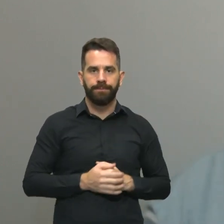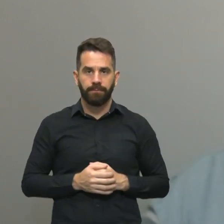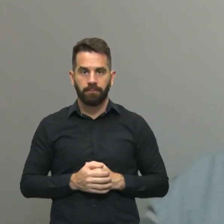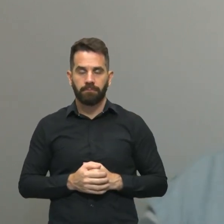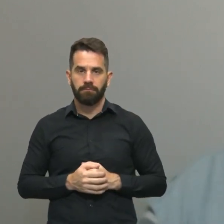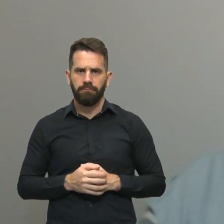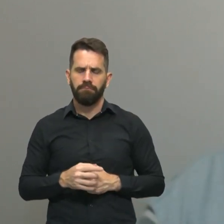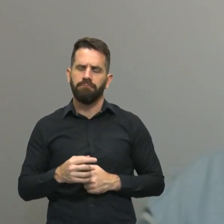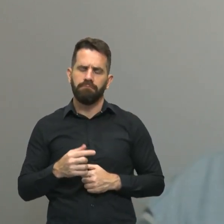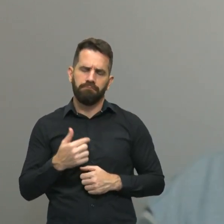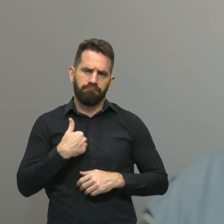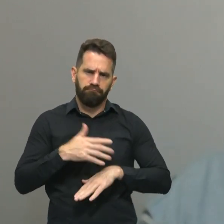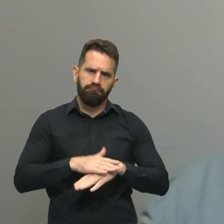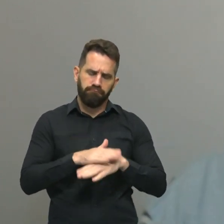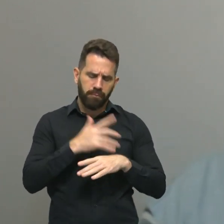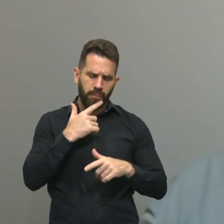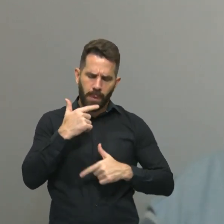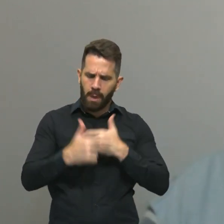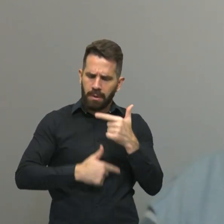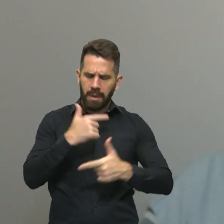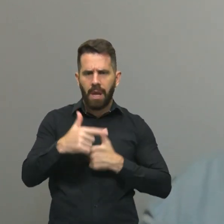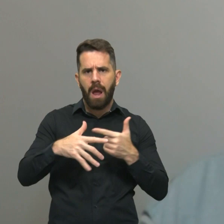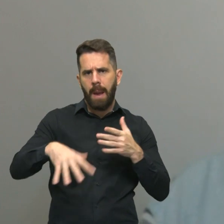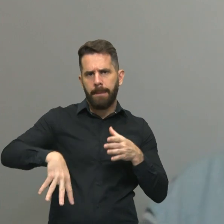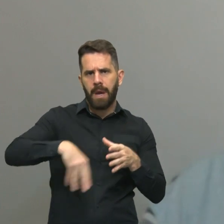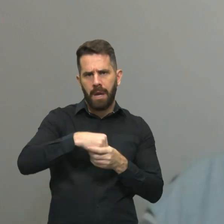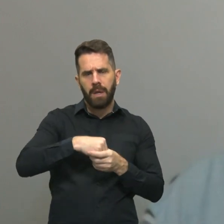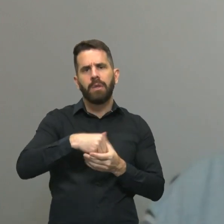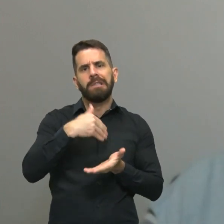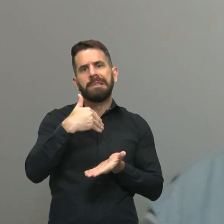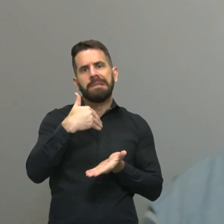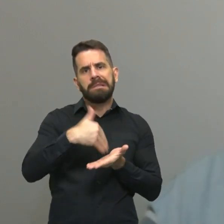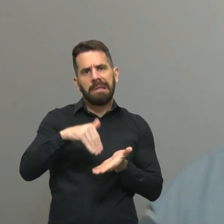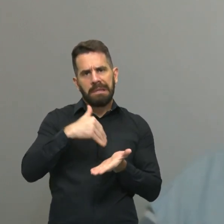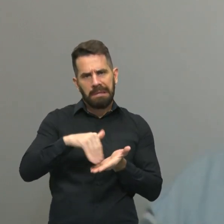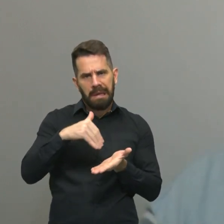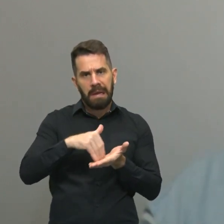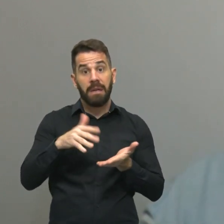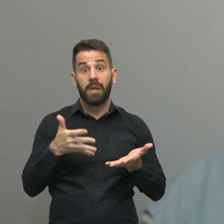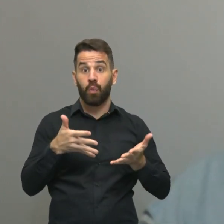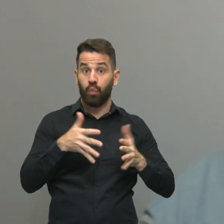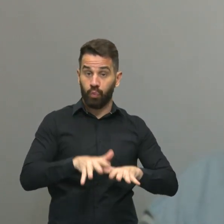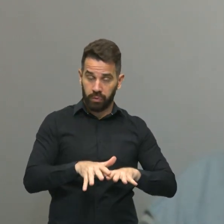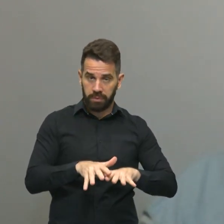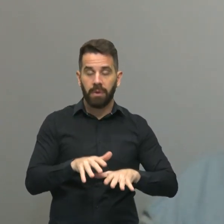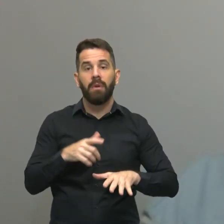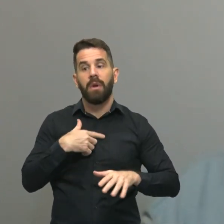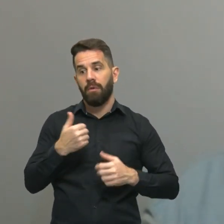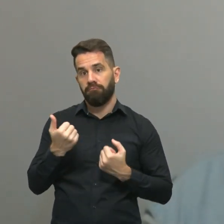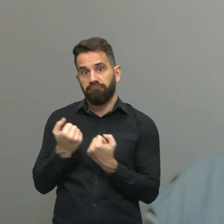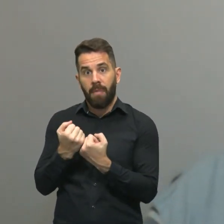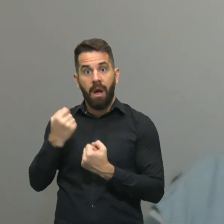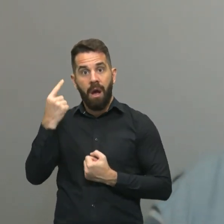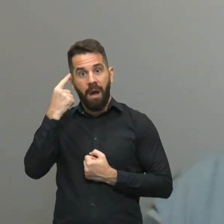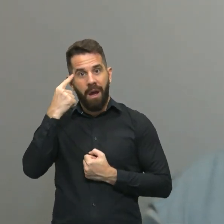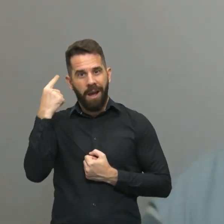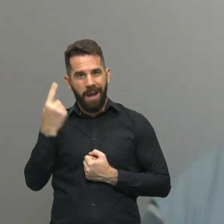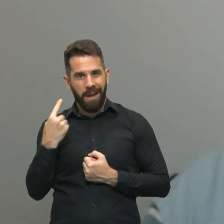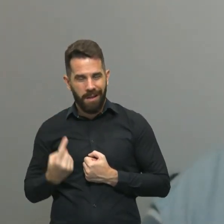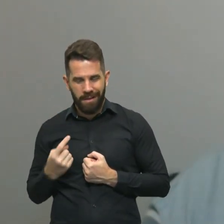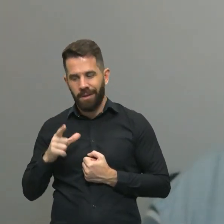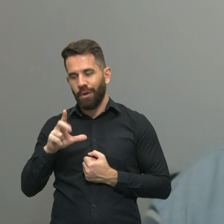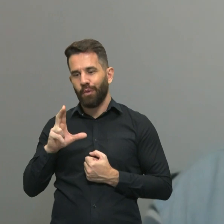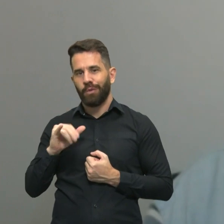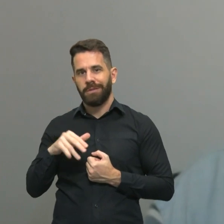de Inclusão, que eu aqui também atuo como secretário adjunto, auxiliando a professora Luciana Dias